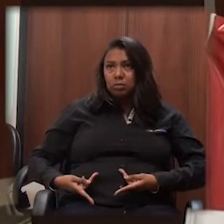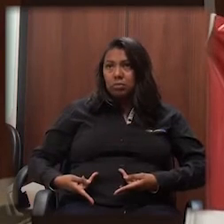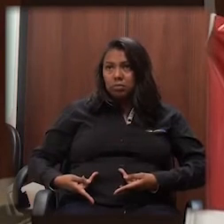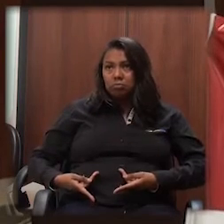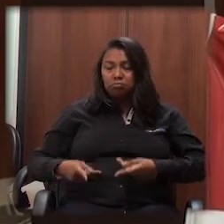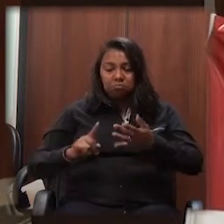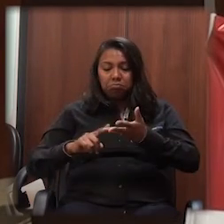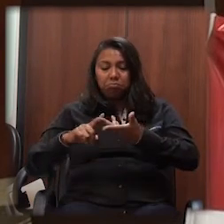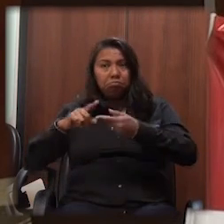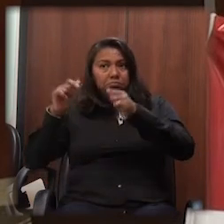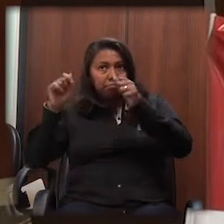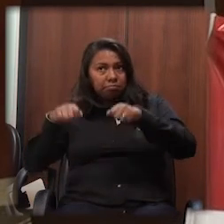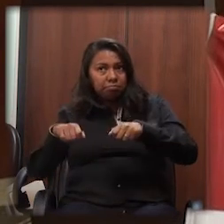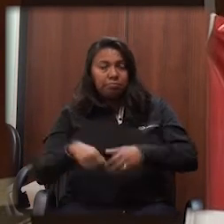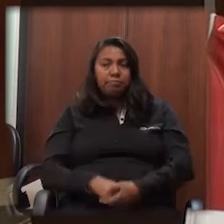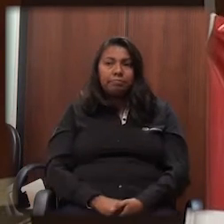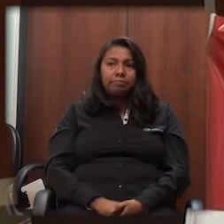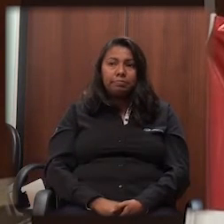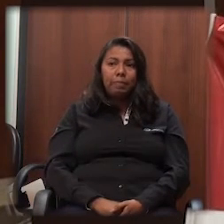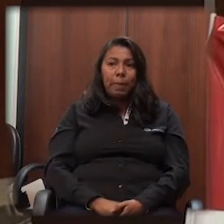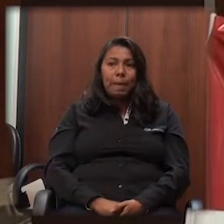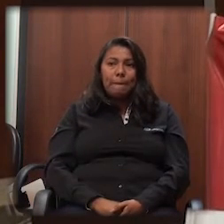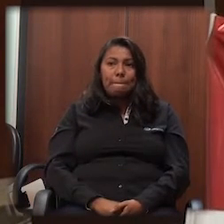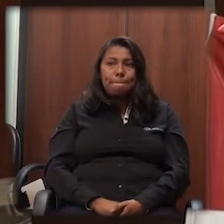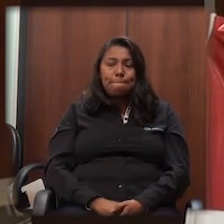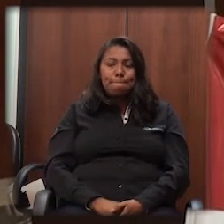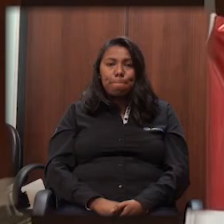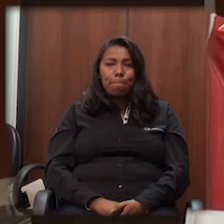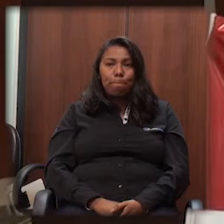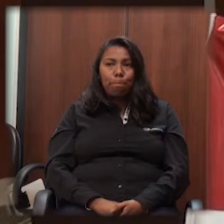diferentes modalidades de ofertas, né? Pode passar.